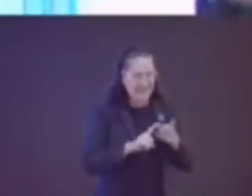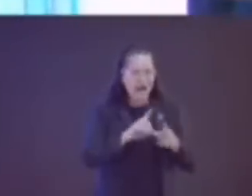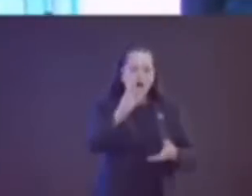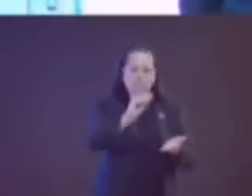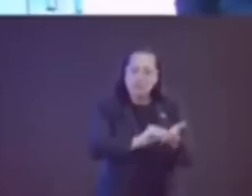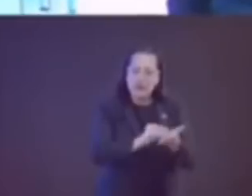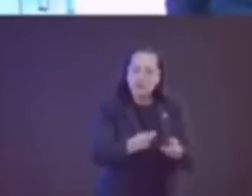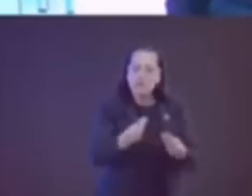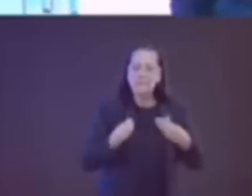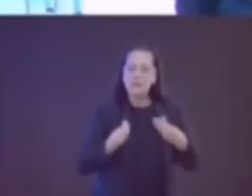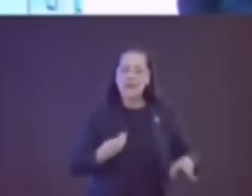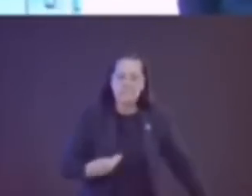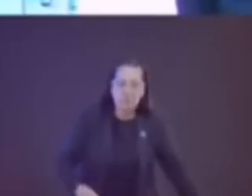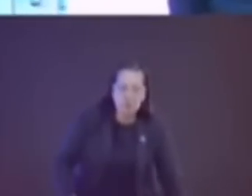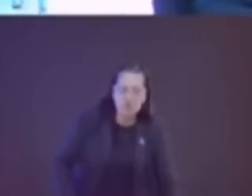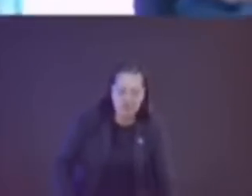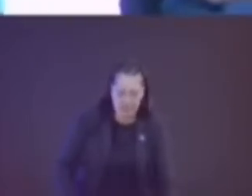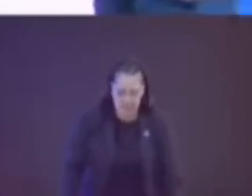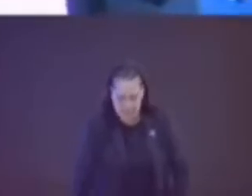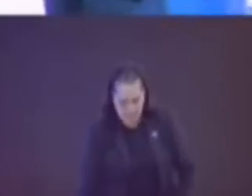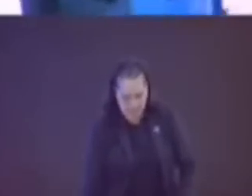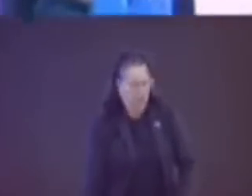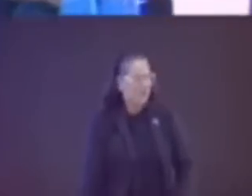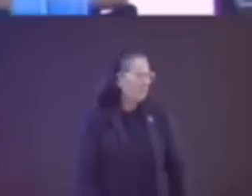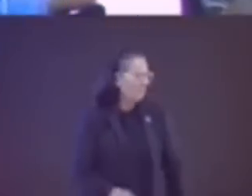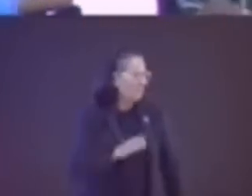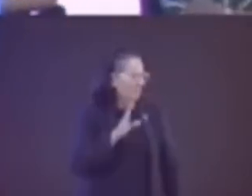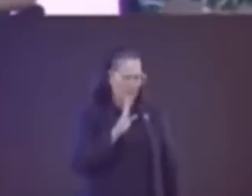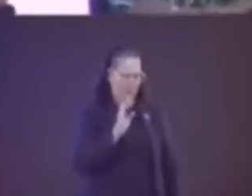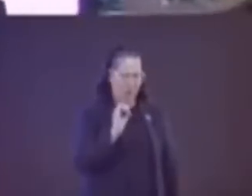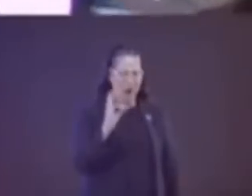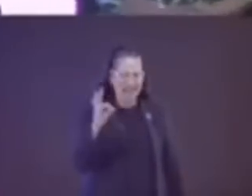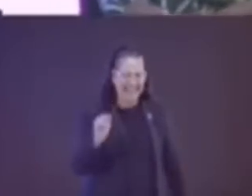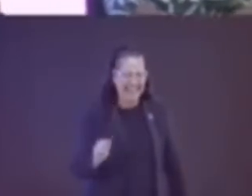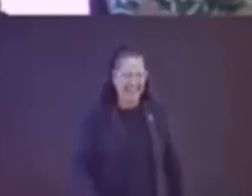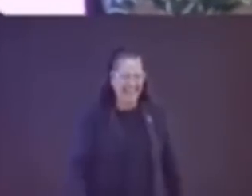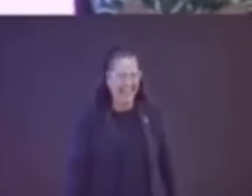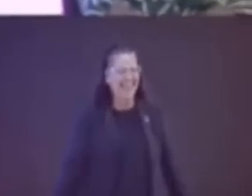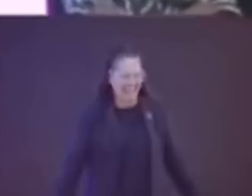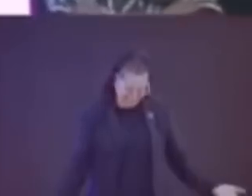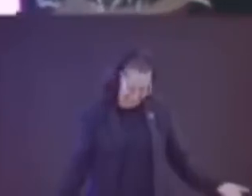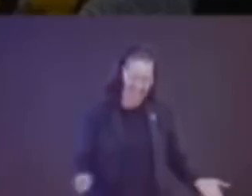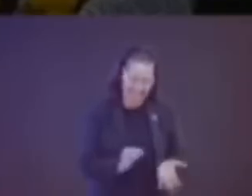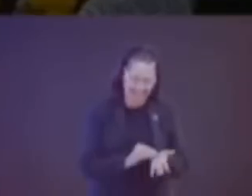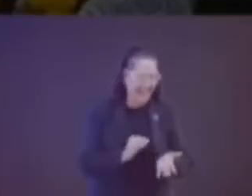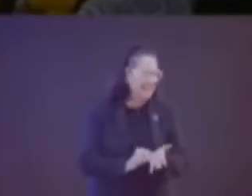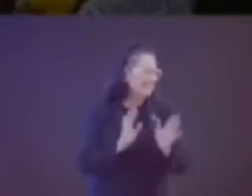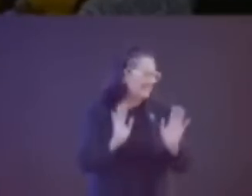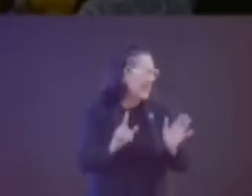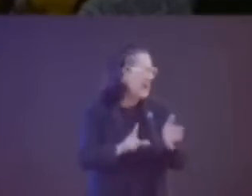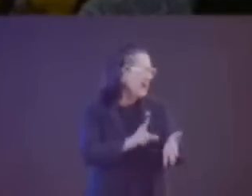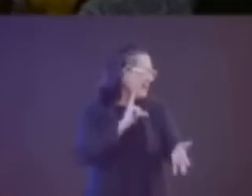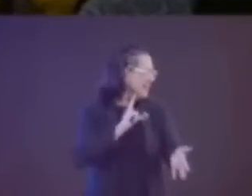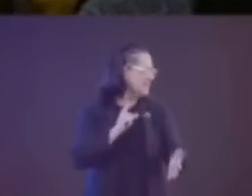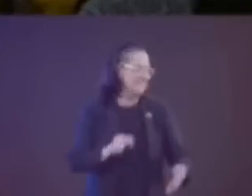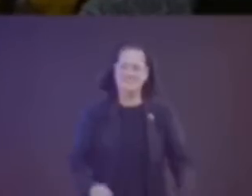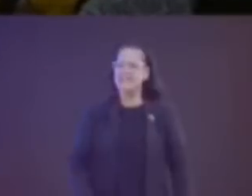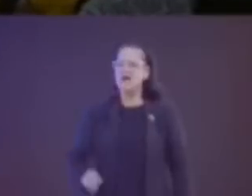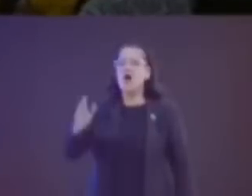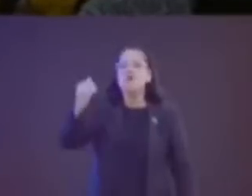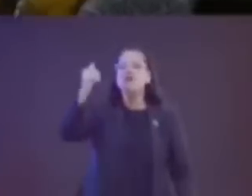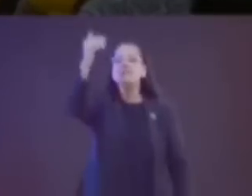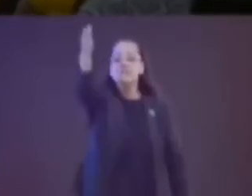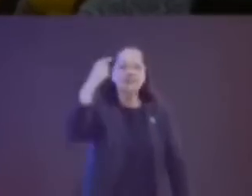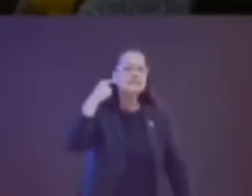faltou não? Vocês estão me devendo uma botina. Mas antes de começar, pessoal do Fundão, vocês me